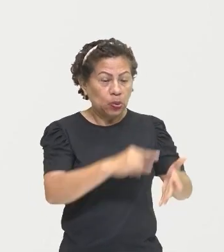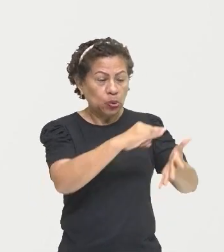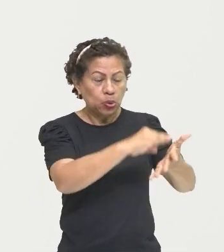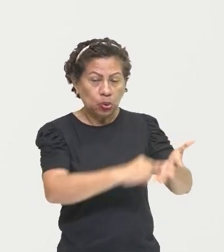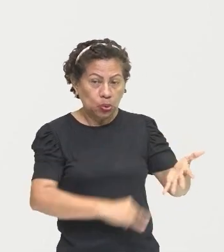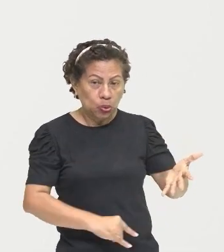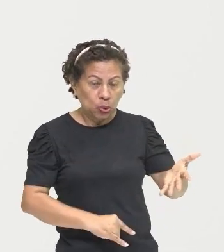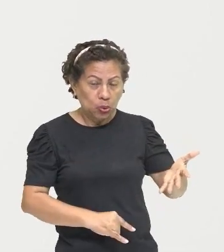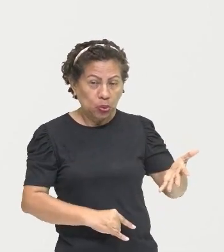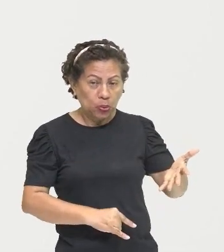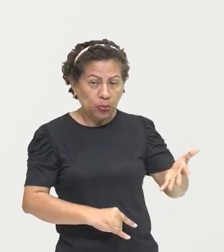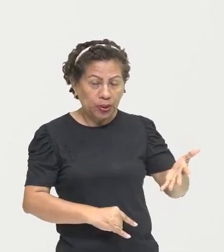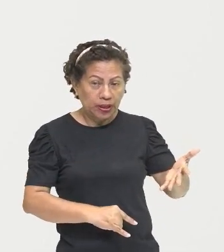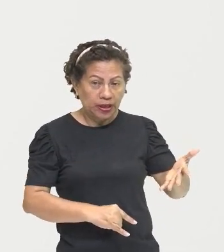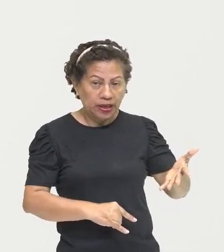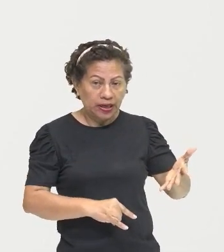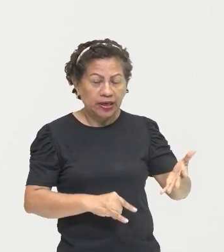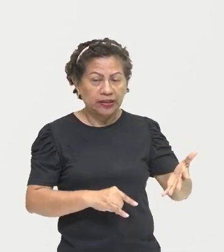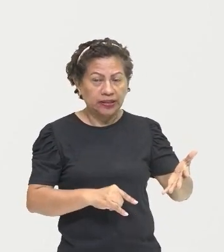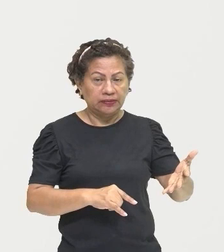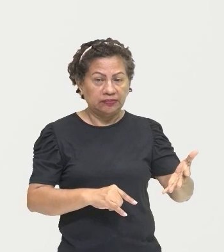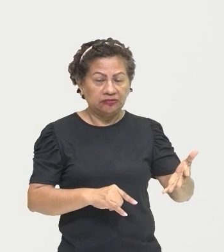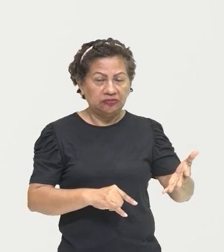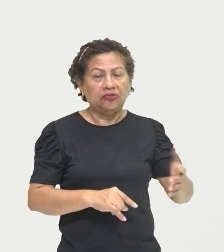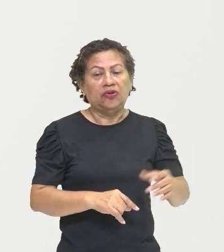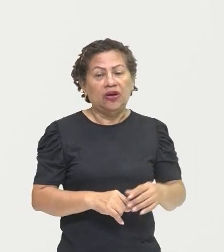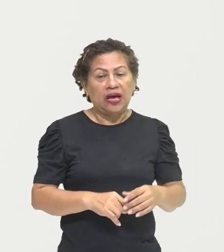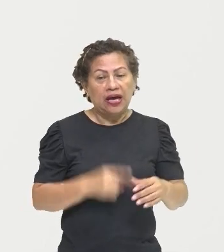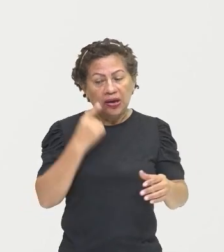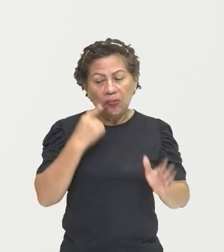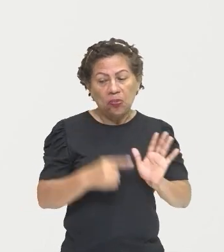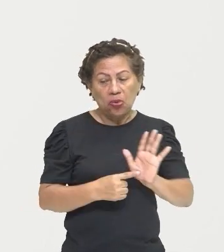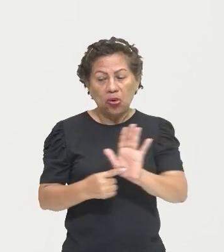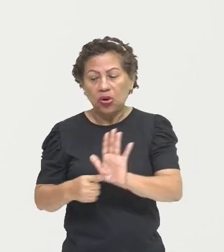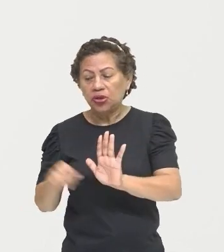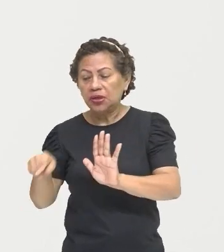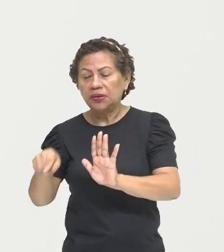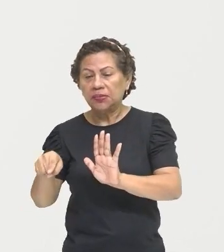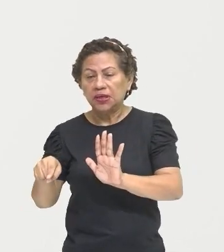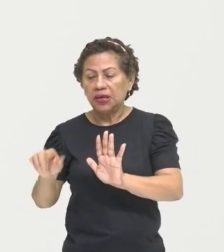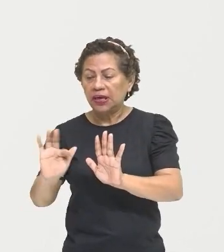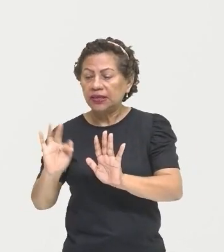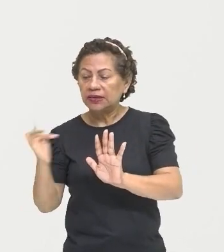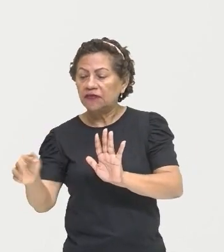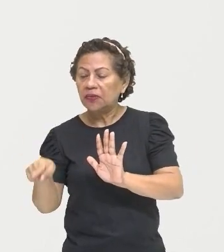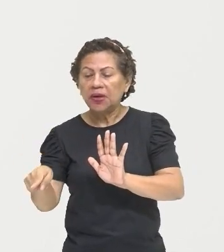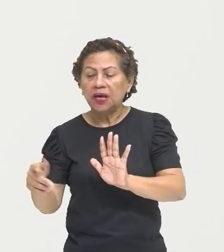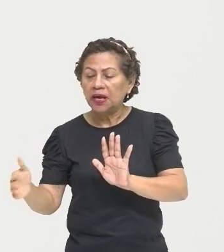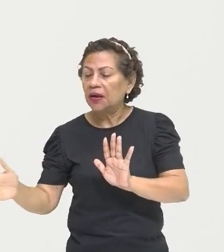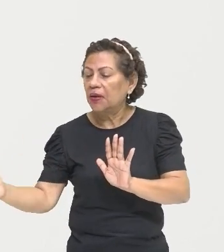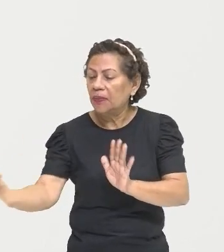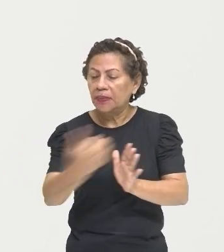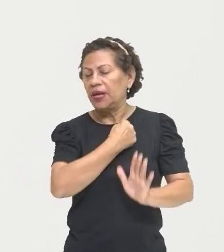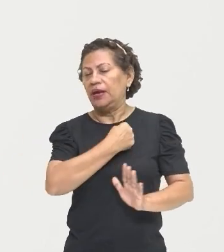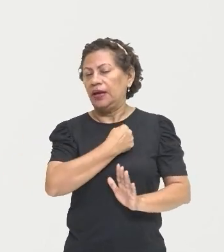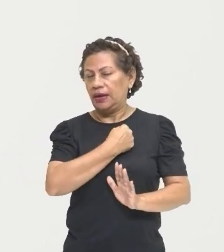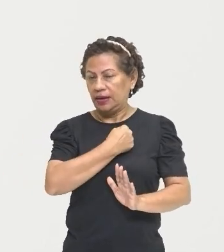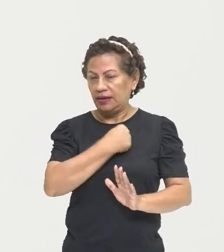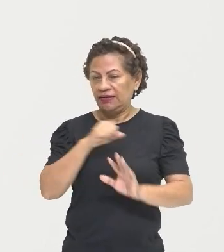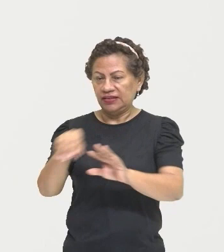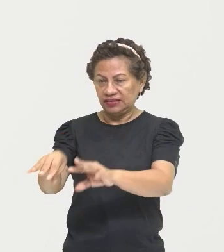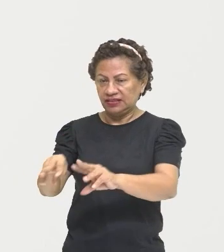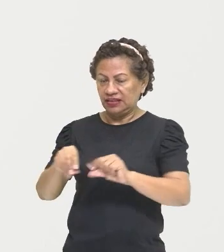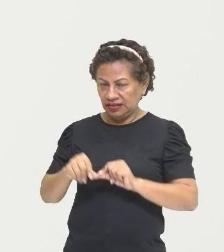E expulsa esse poceiro, que pode ser uma família que já vive ali há gerações. Chegaram aqui há décadas atrás e